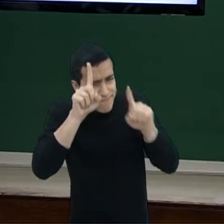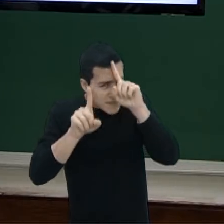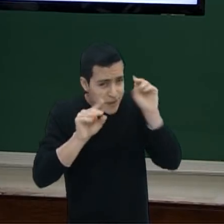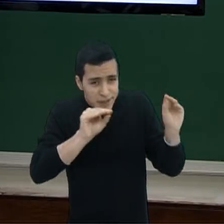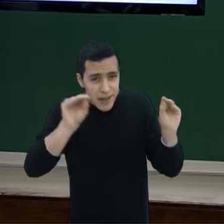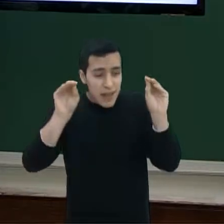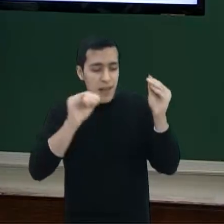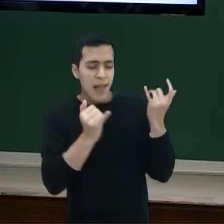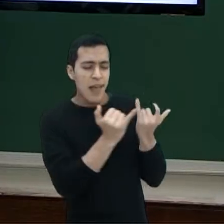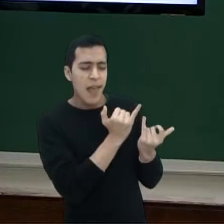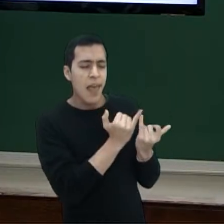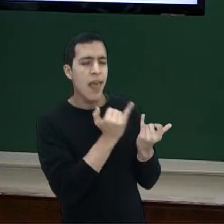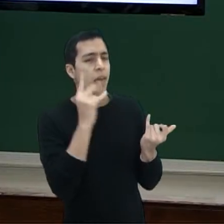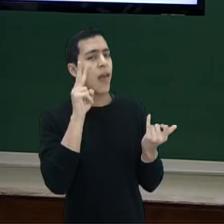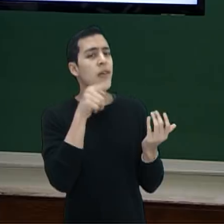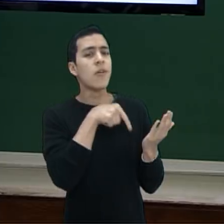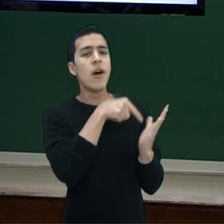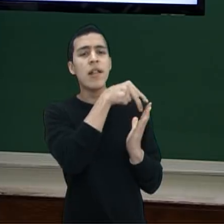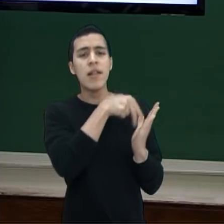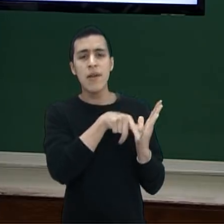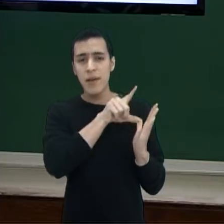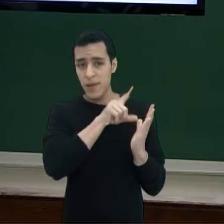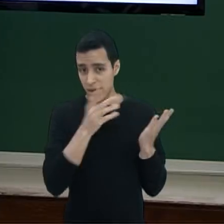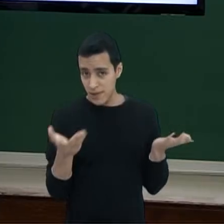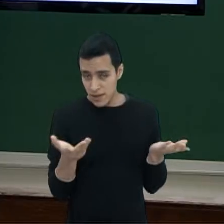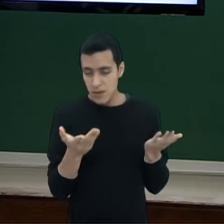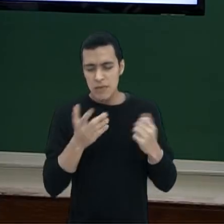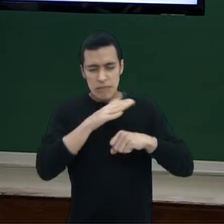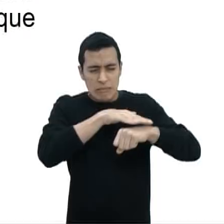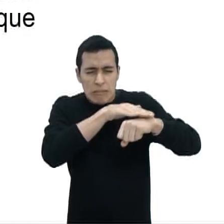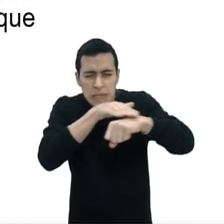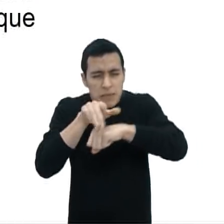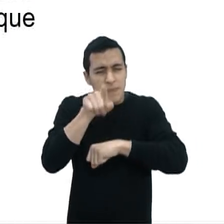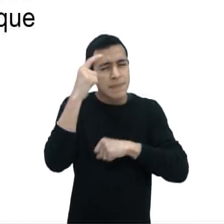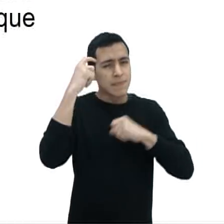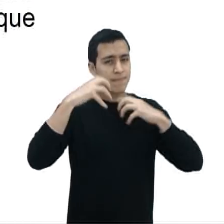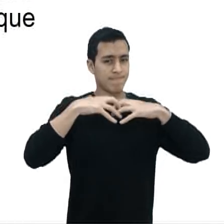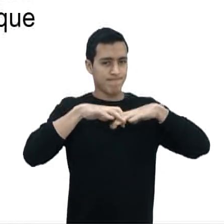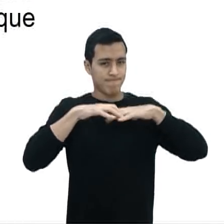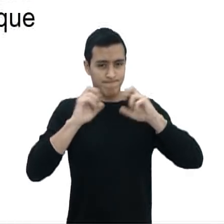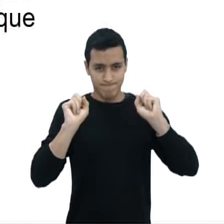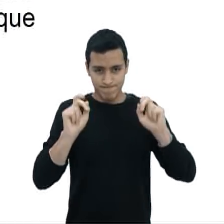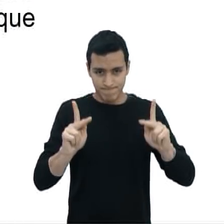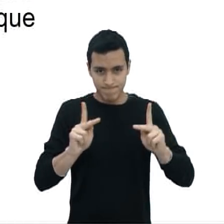tendo em vista esse conto que a gente leu? Vou dar um tempo para vocês pensarem.